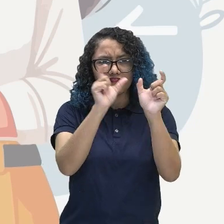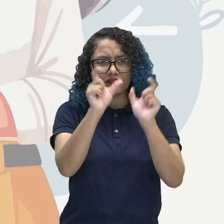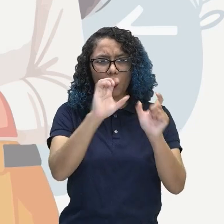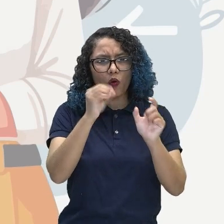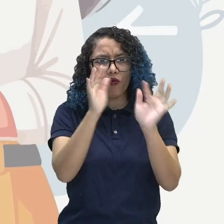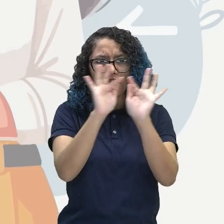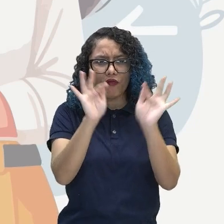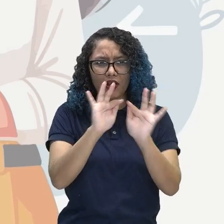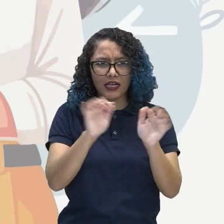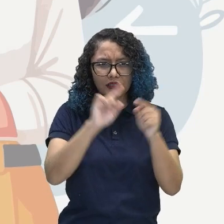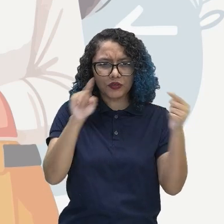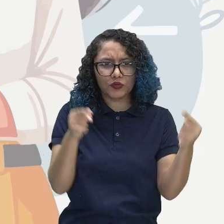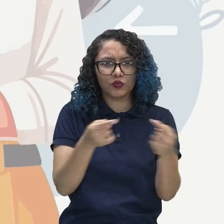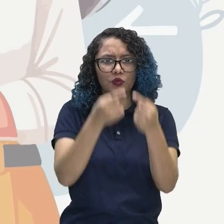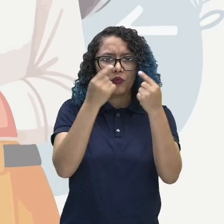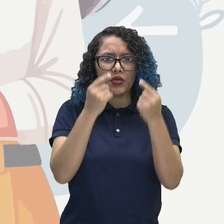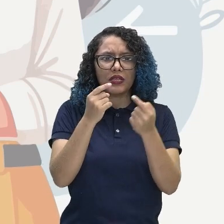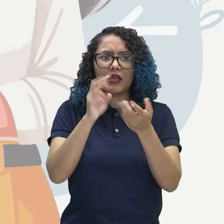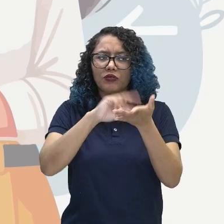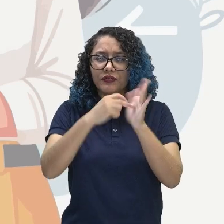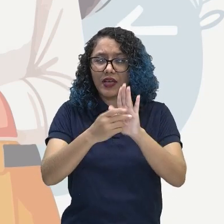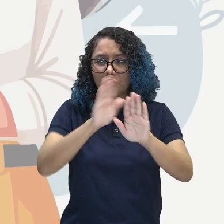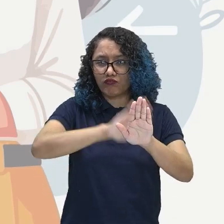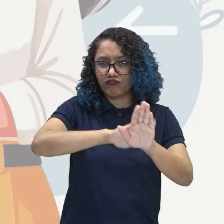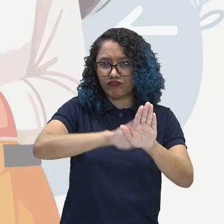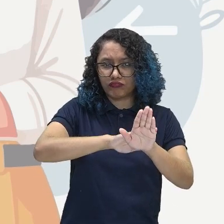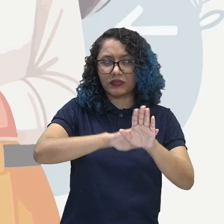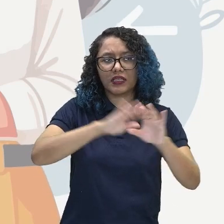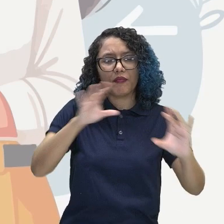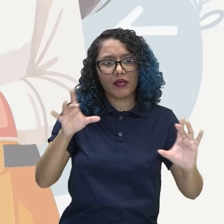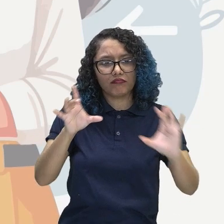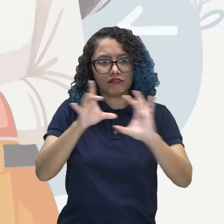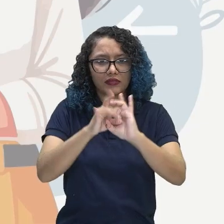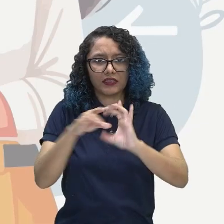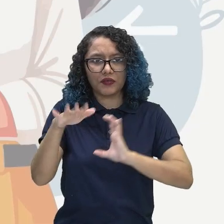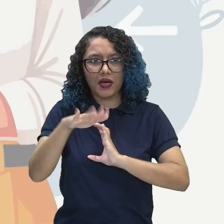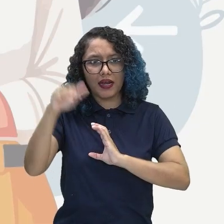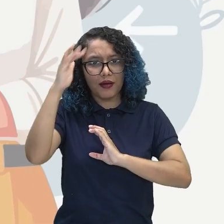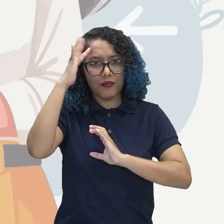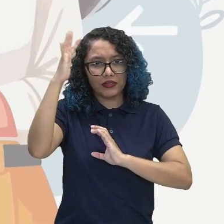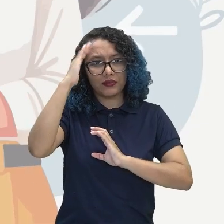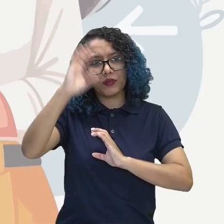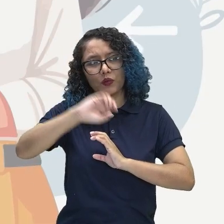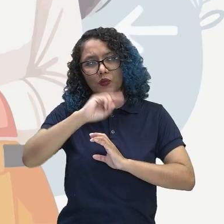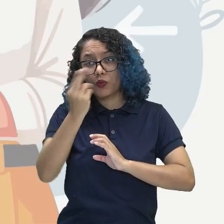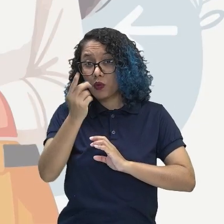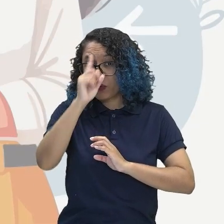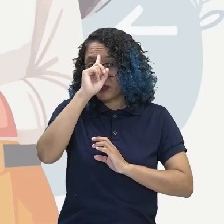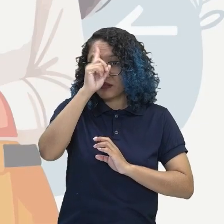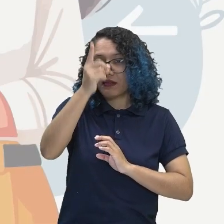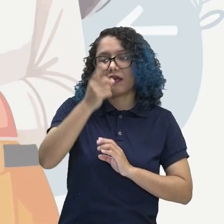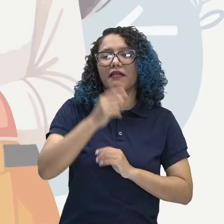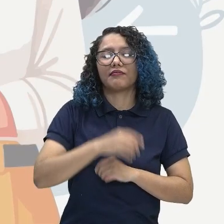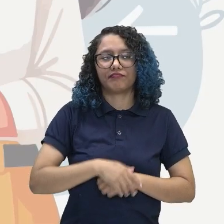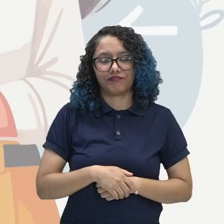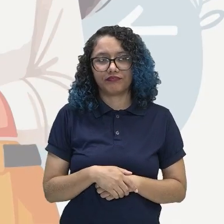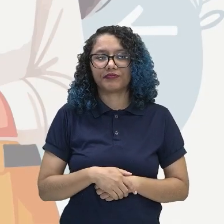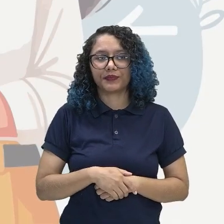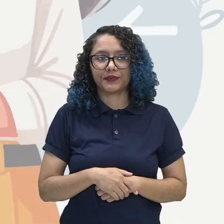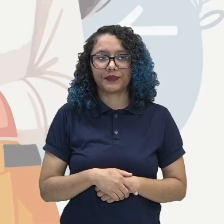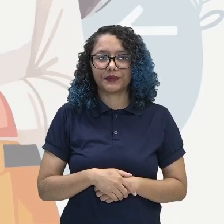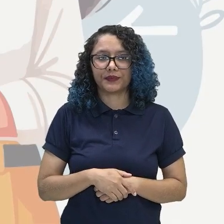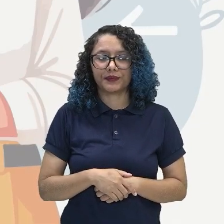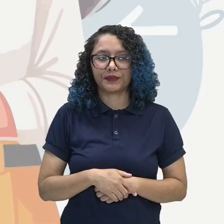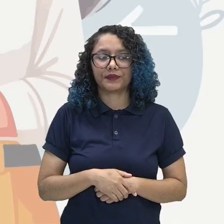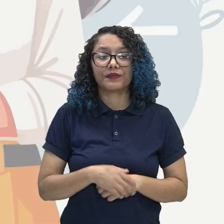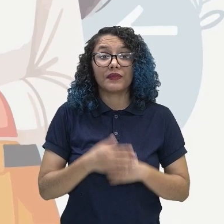sentido figurado e atrelados ao campo do pensamento, ou das ideias. Então,